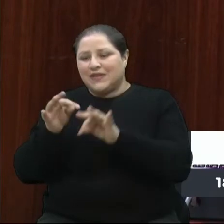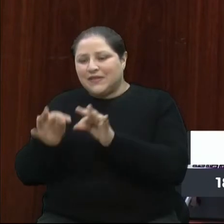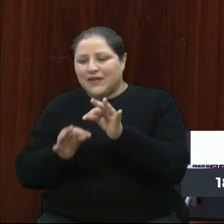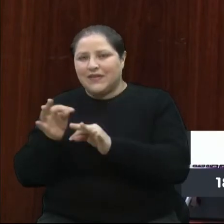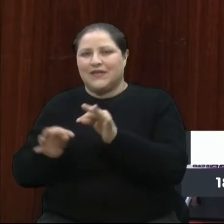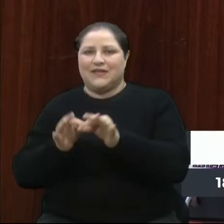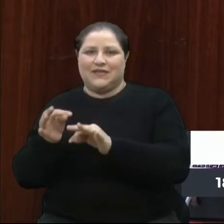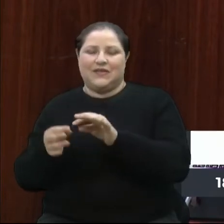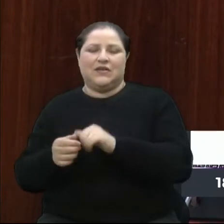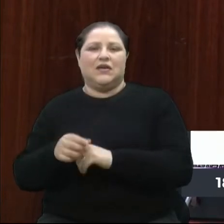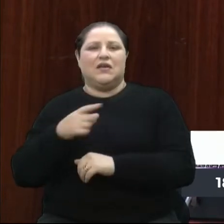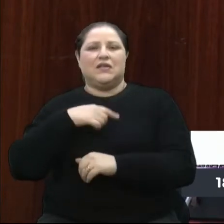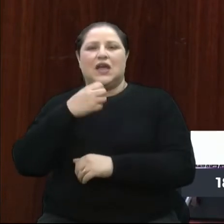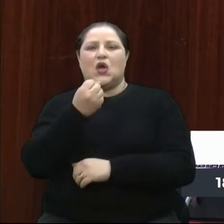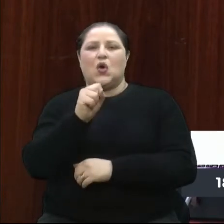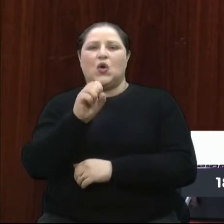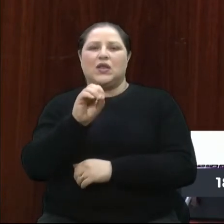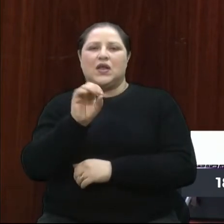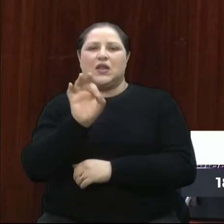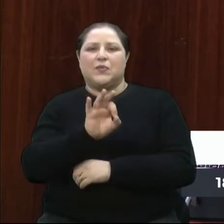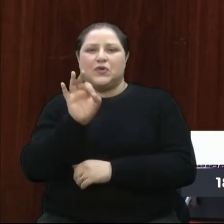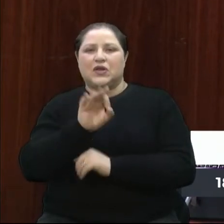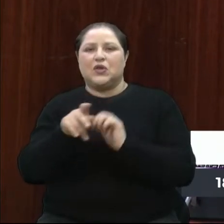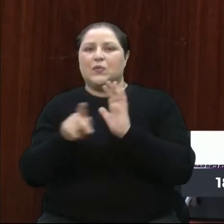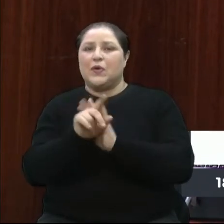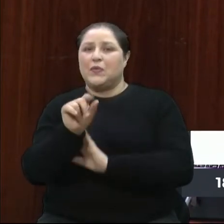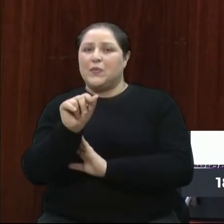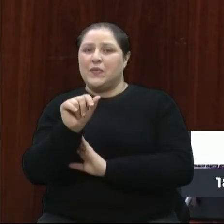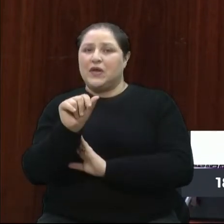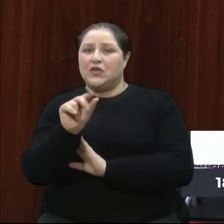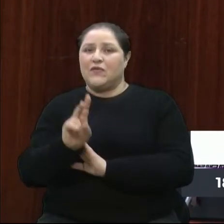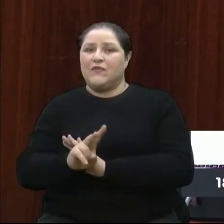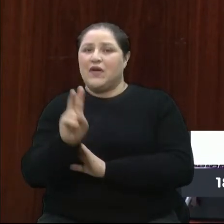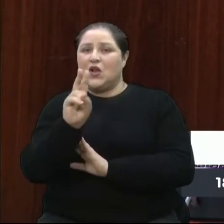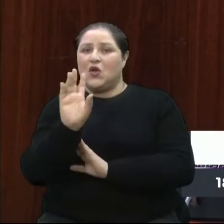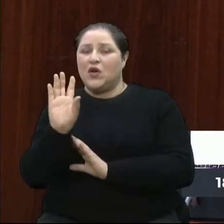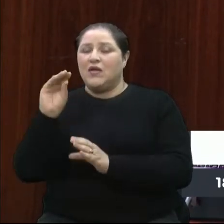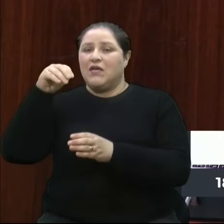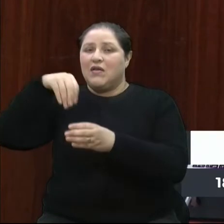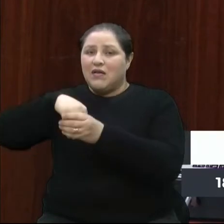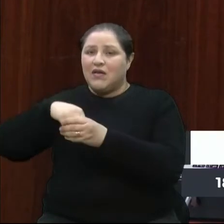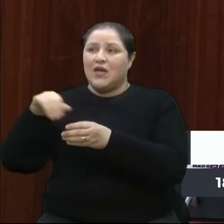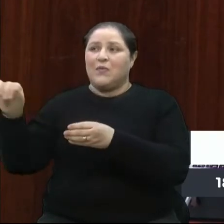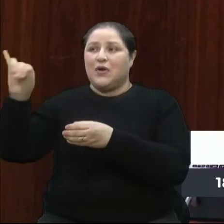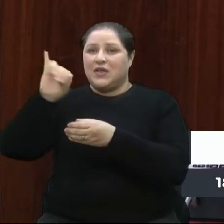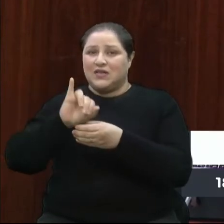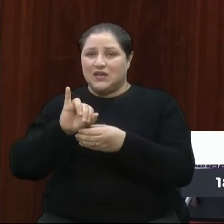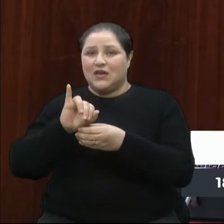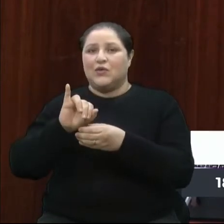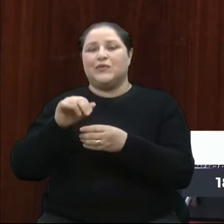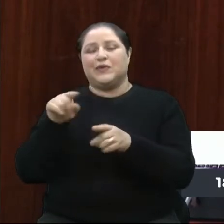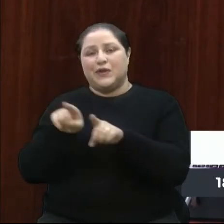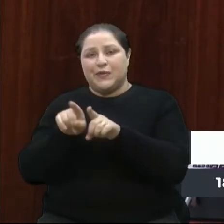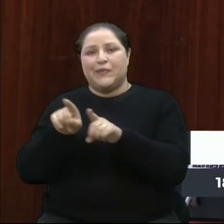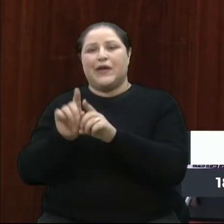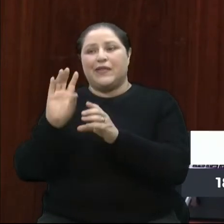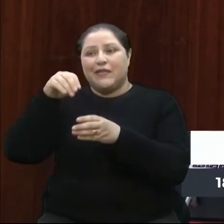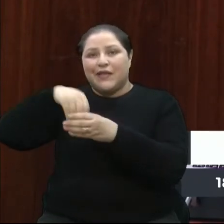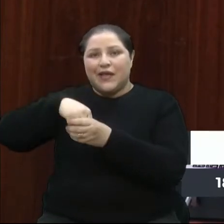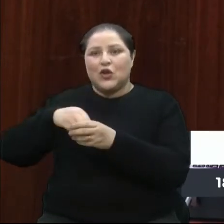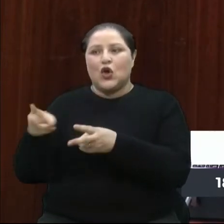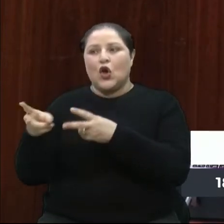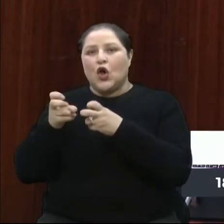o preço em cima do valor de importação. Está embutido aí, inclusive transporte de